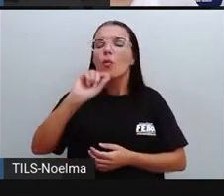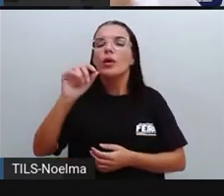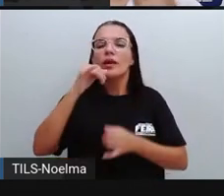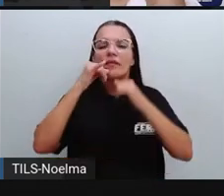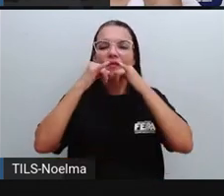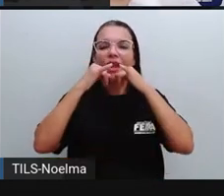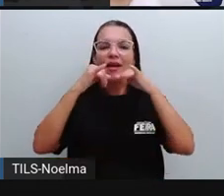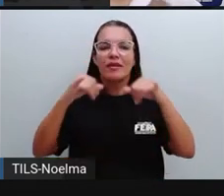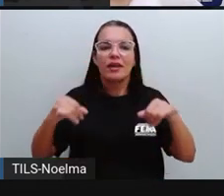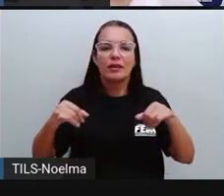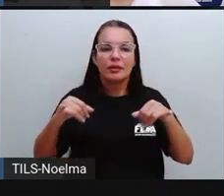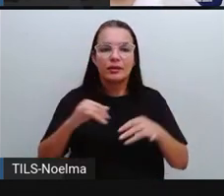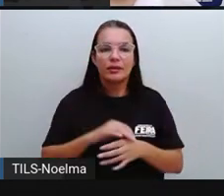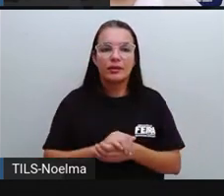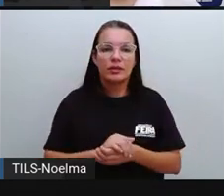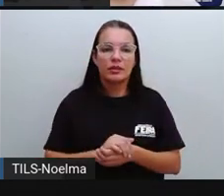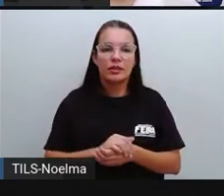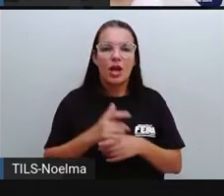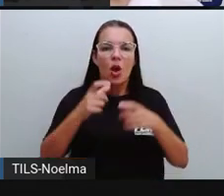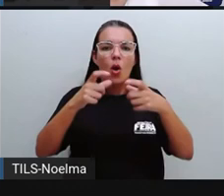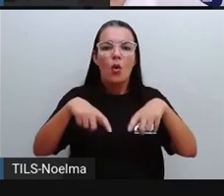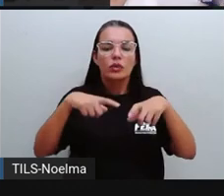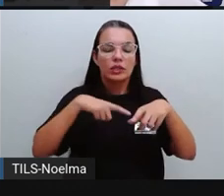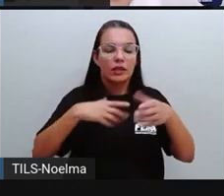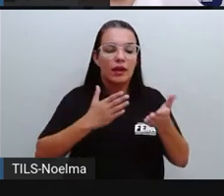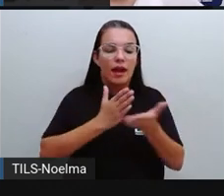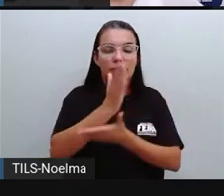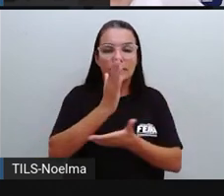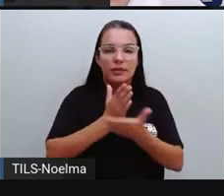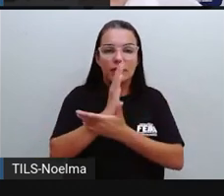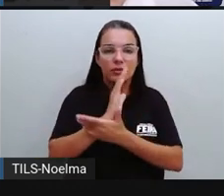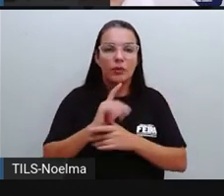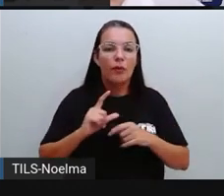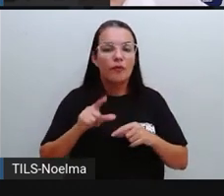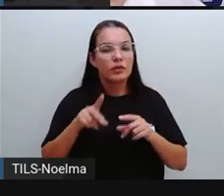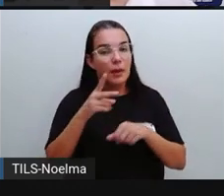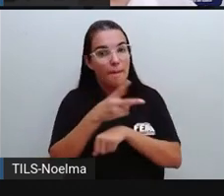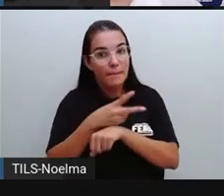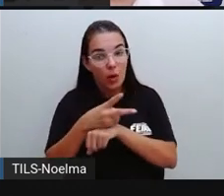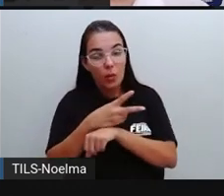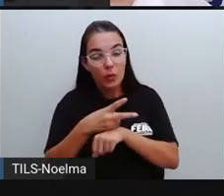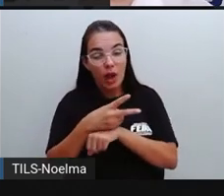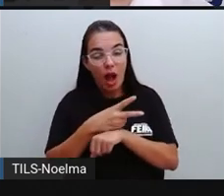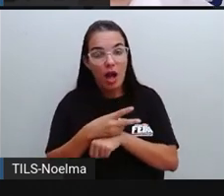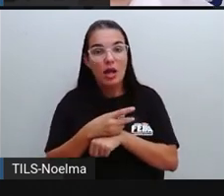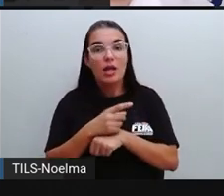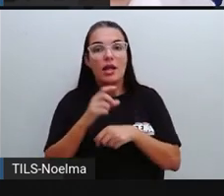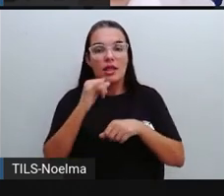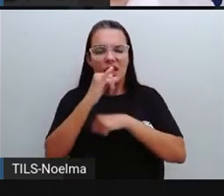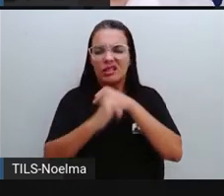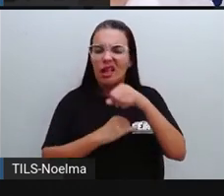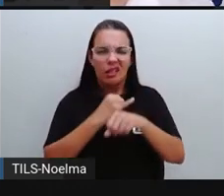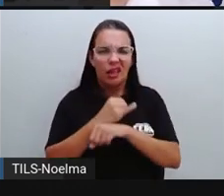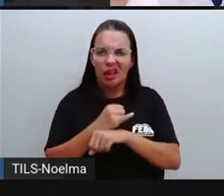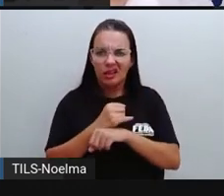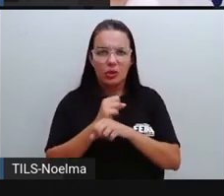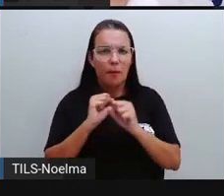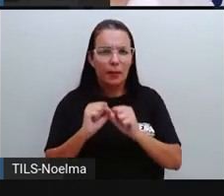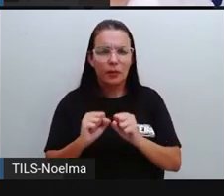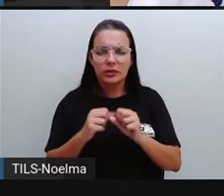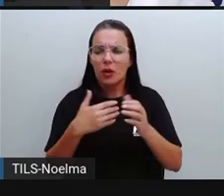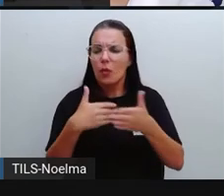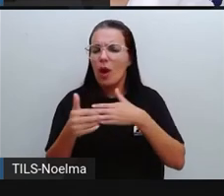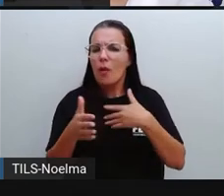campanha fala e onde você teve acesso? Então, vocês vão procurar, tá? Uma campanha que vocês gostem. Pode ser